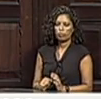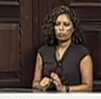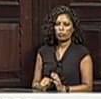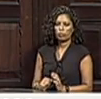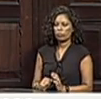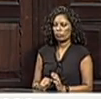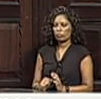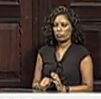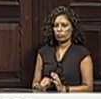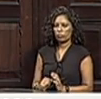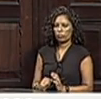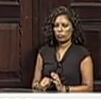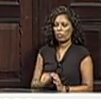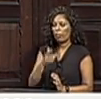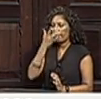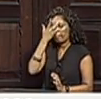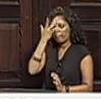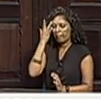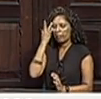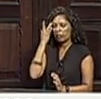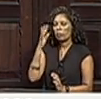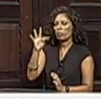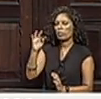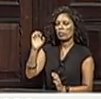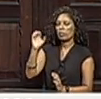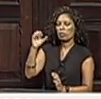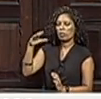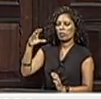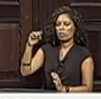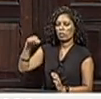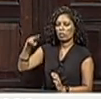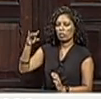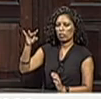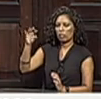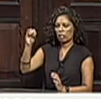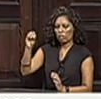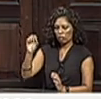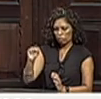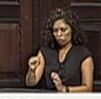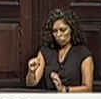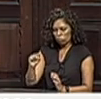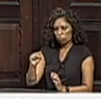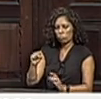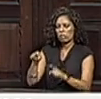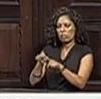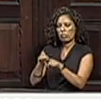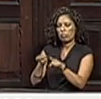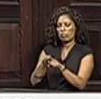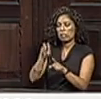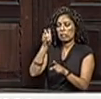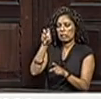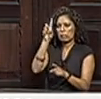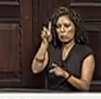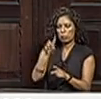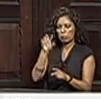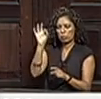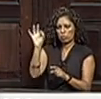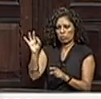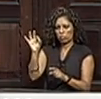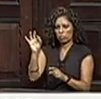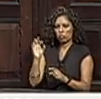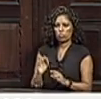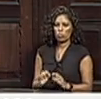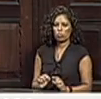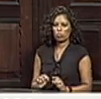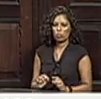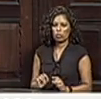de técnicos que geralmente trabalham na indústria. São os técnicos regulamentados pelo CREA. Outras formações